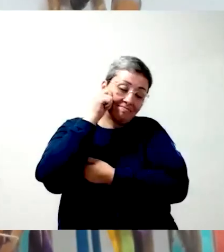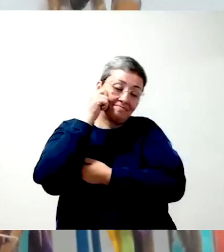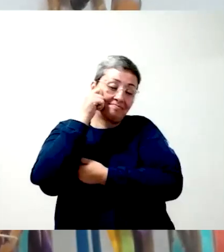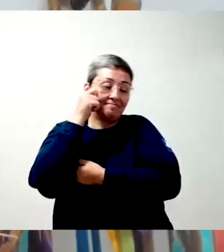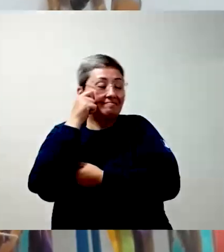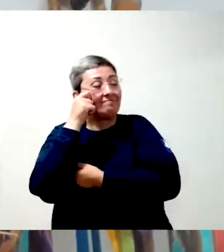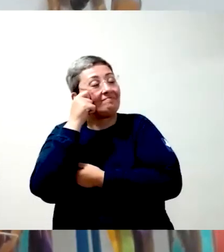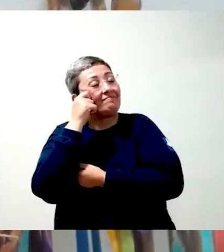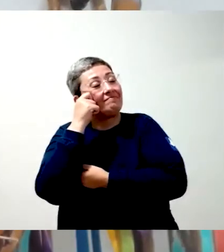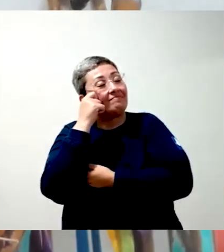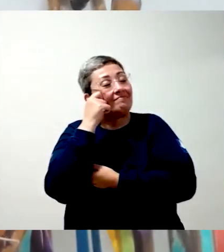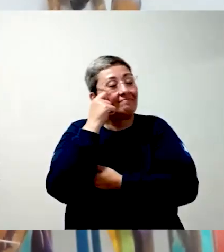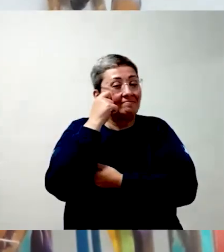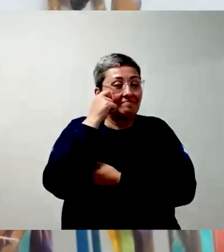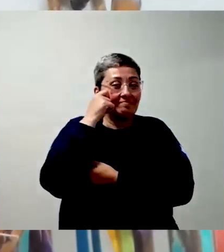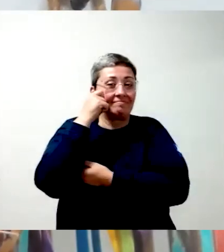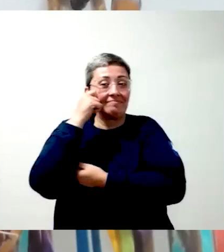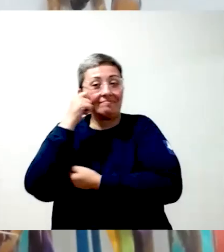Negrito,